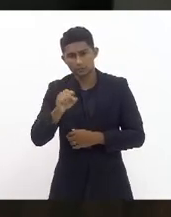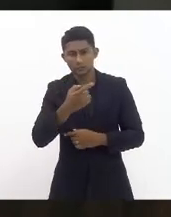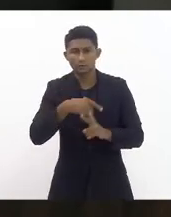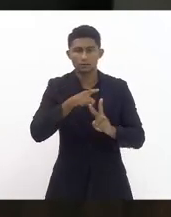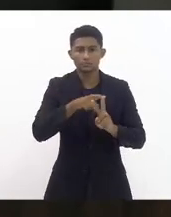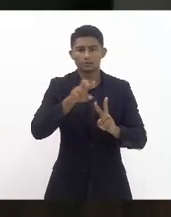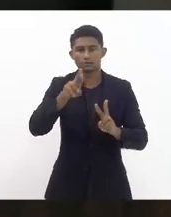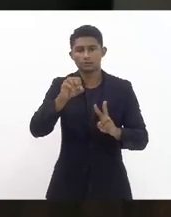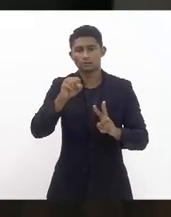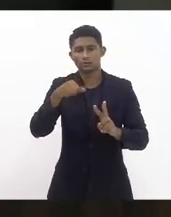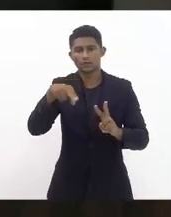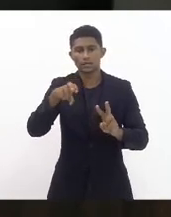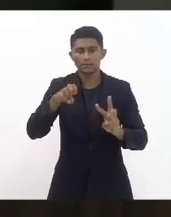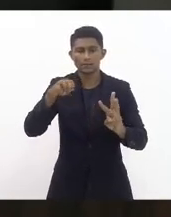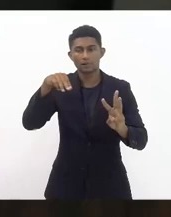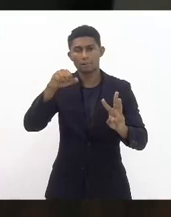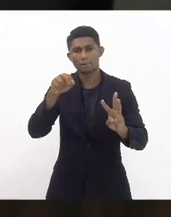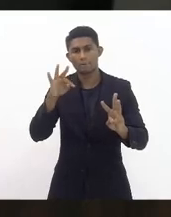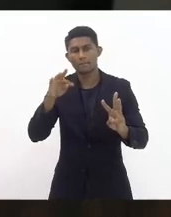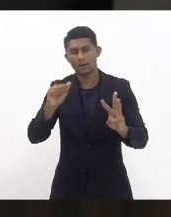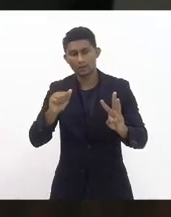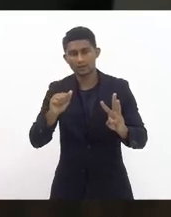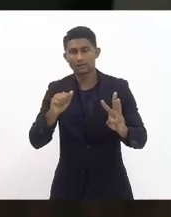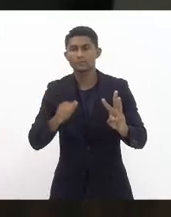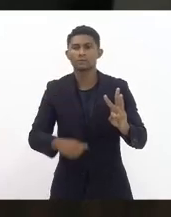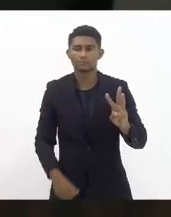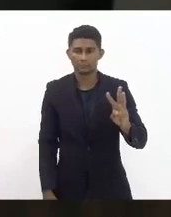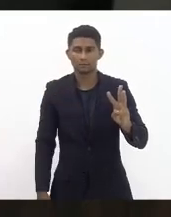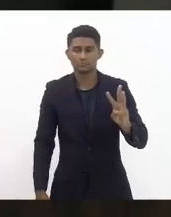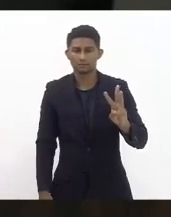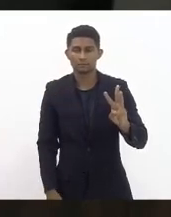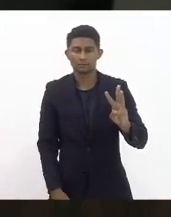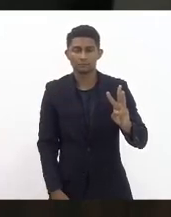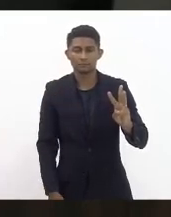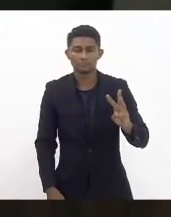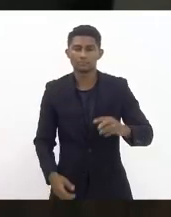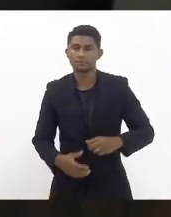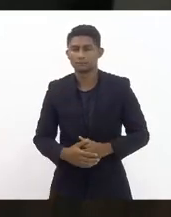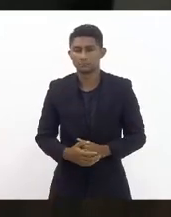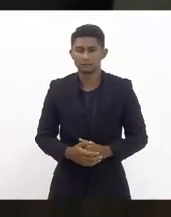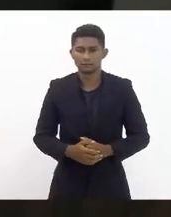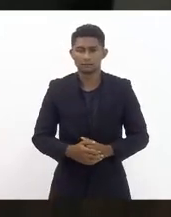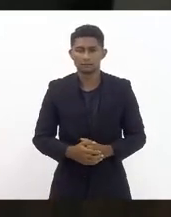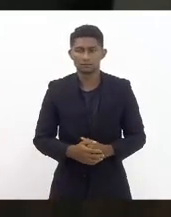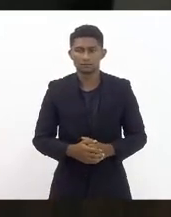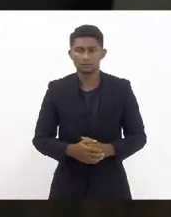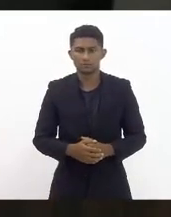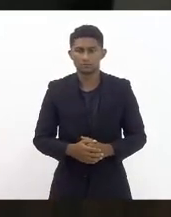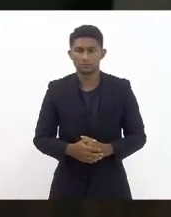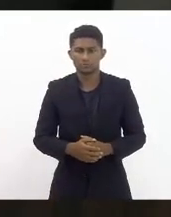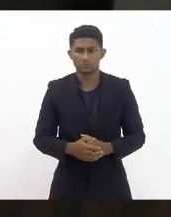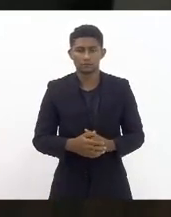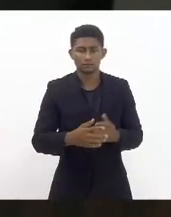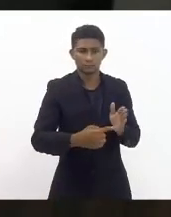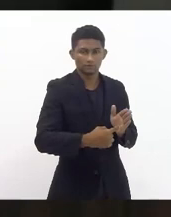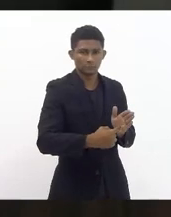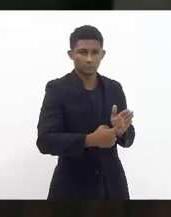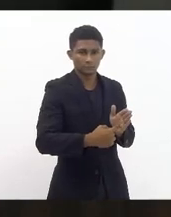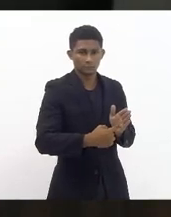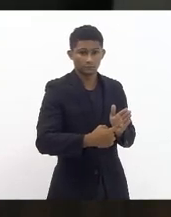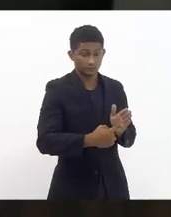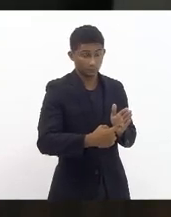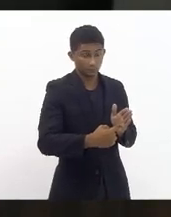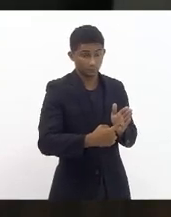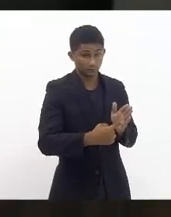Rosane Félix, Marta Rocha, Carlos Mink, Rosane Félix e Marta Rocha. Em votação,